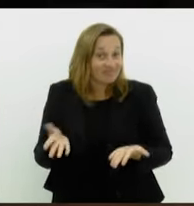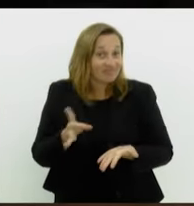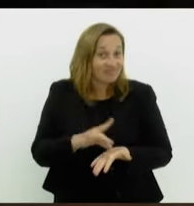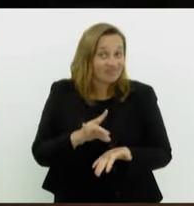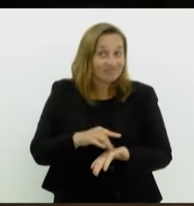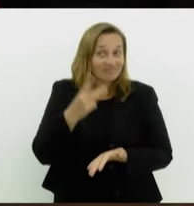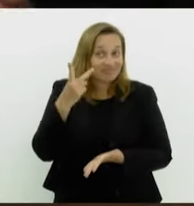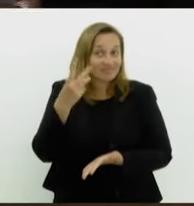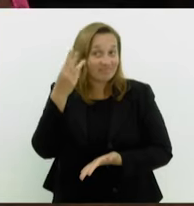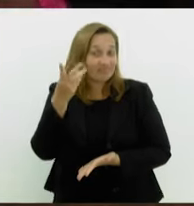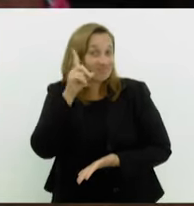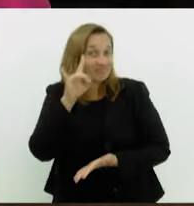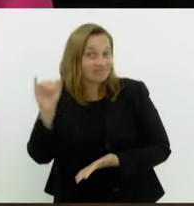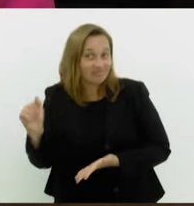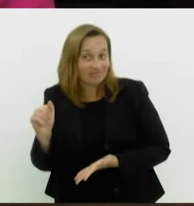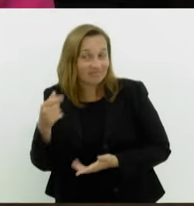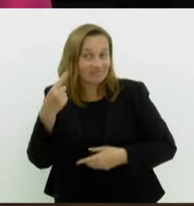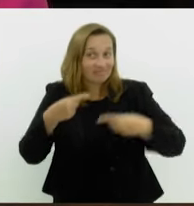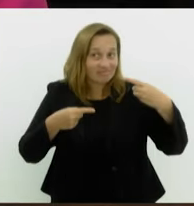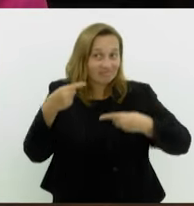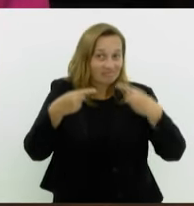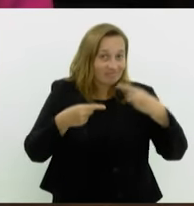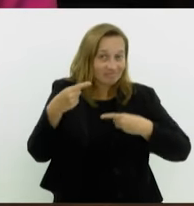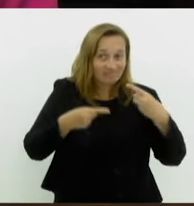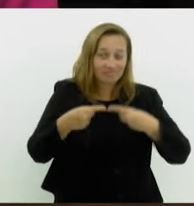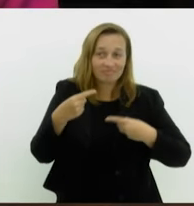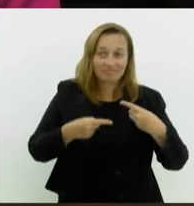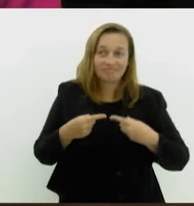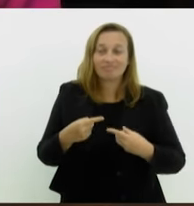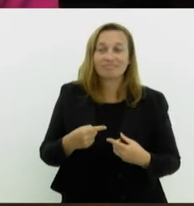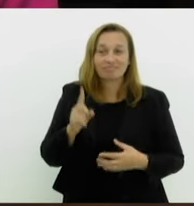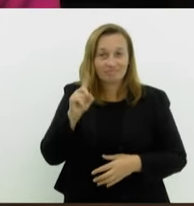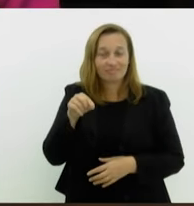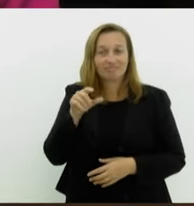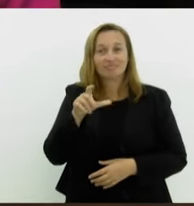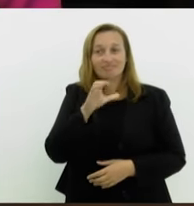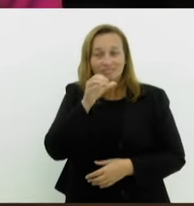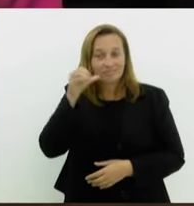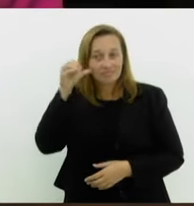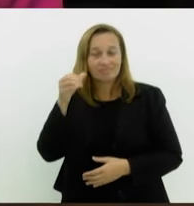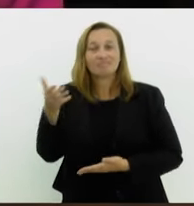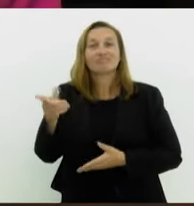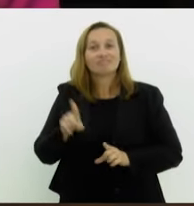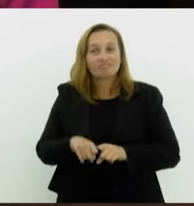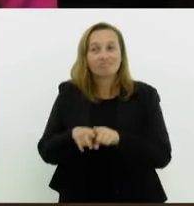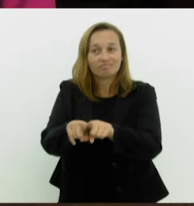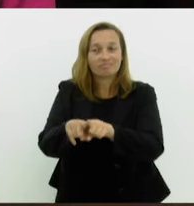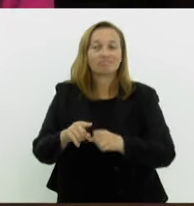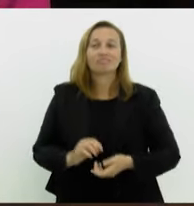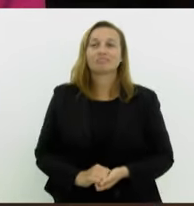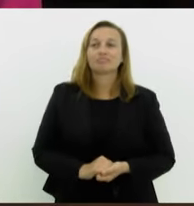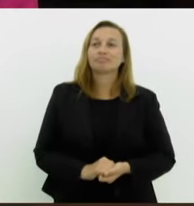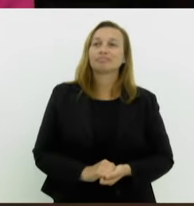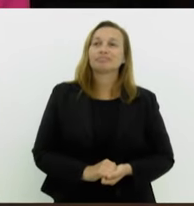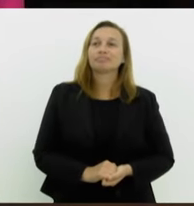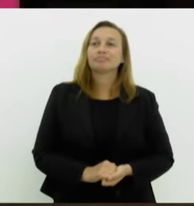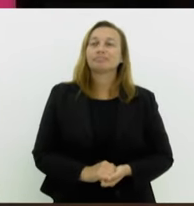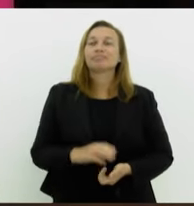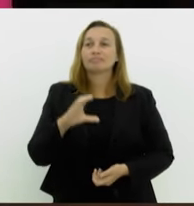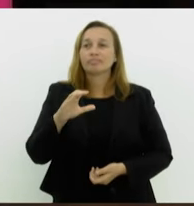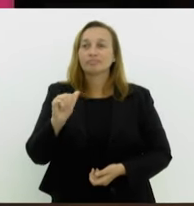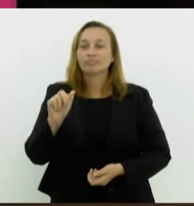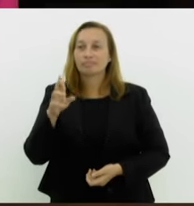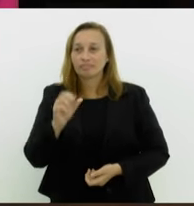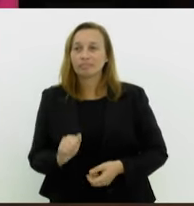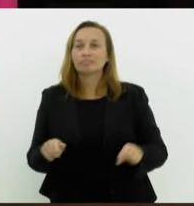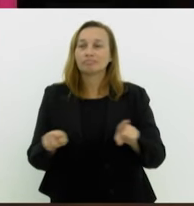dois TRS Dias discutindo debatendo né que também tem sido uma parceira a nossa querida Carla também e